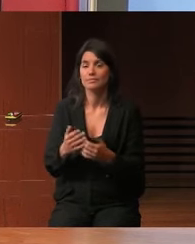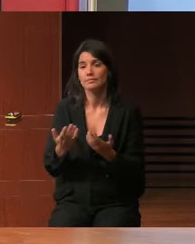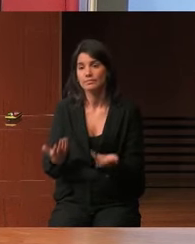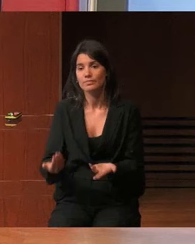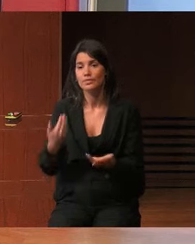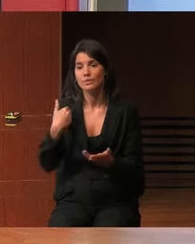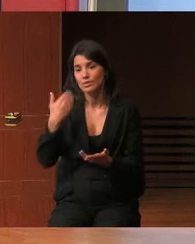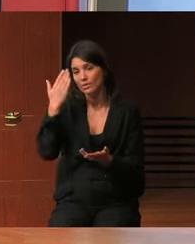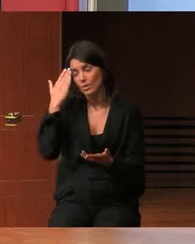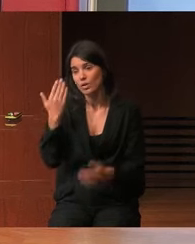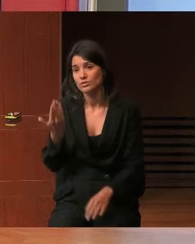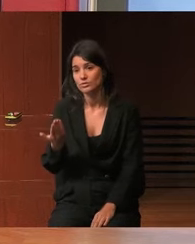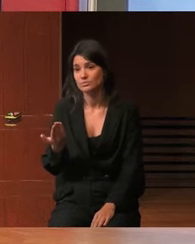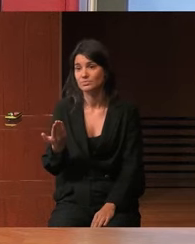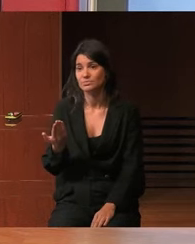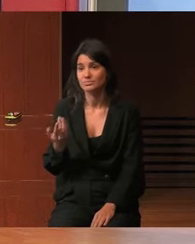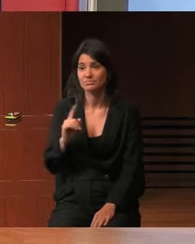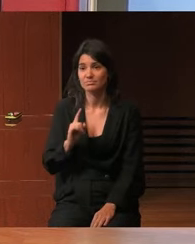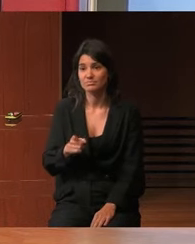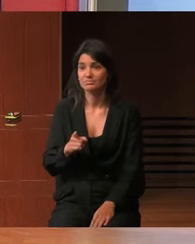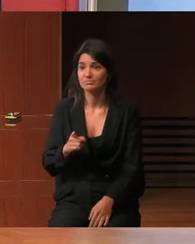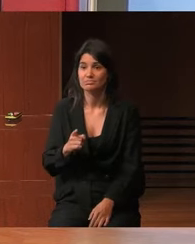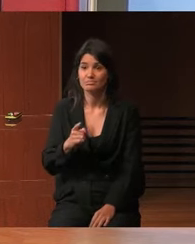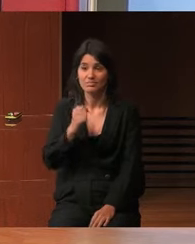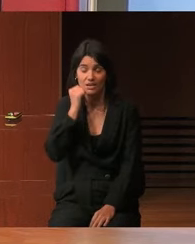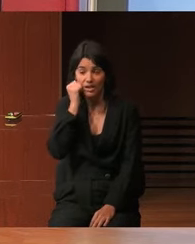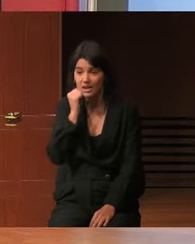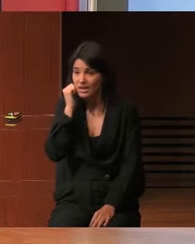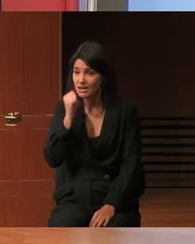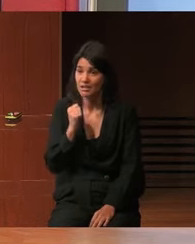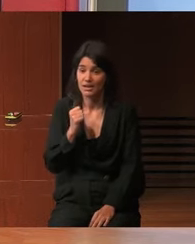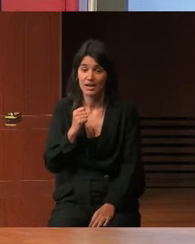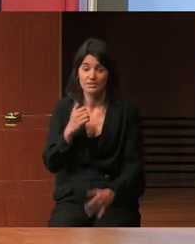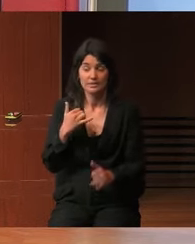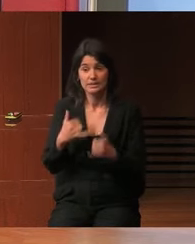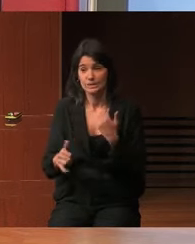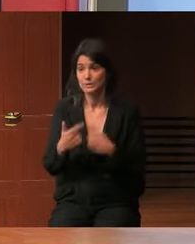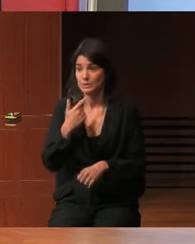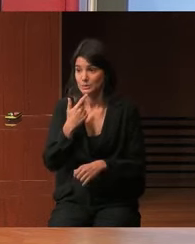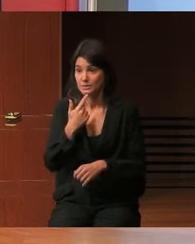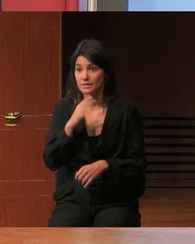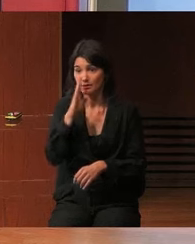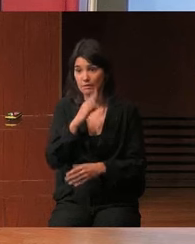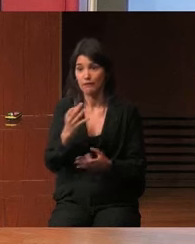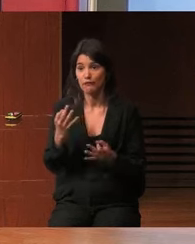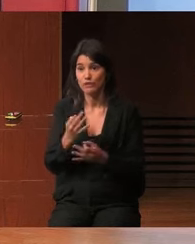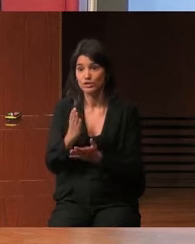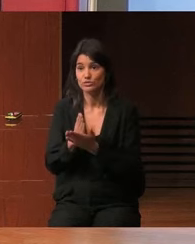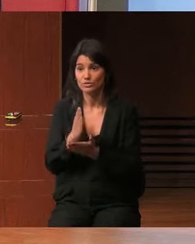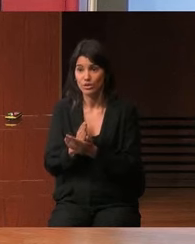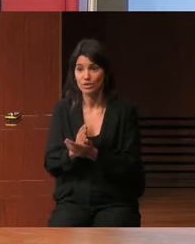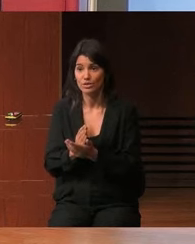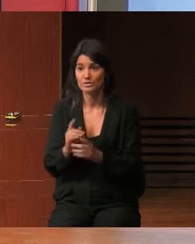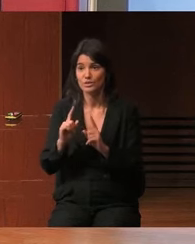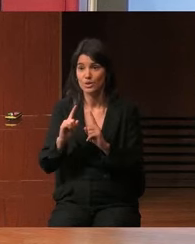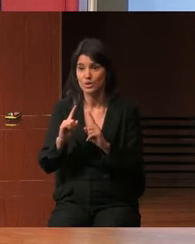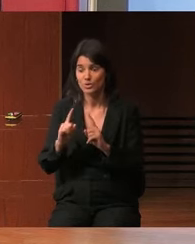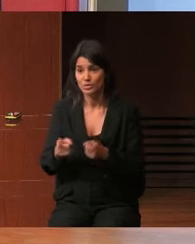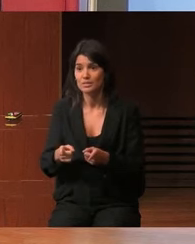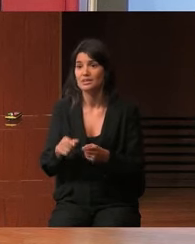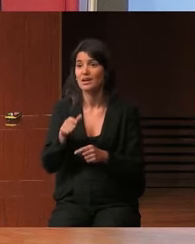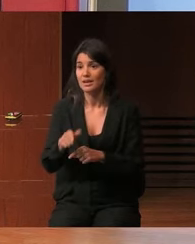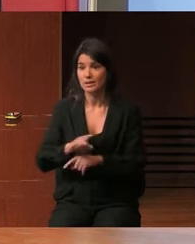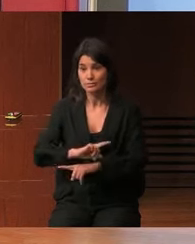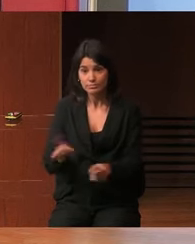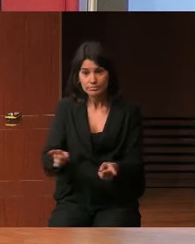que é gravíssimo e é muito arriscado se efetivamente as escolas começarem a vedar e a